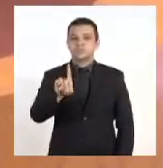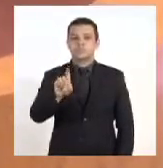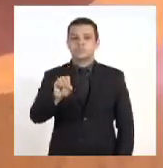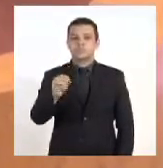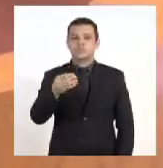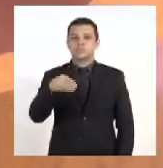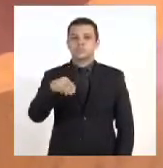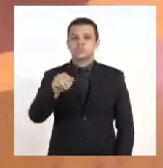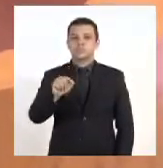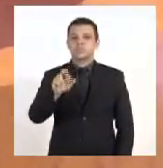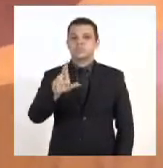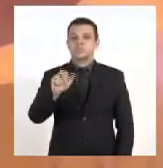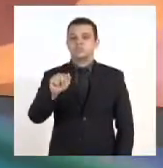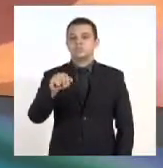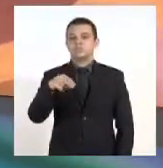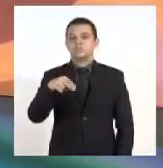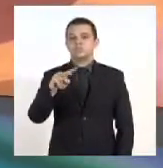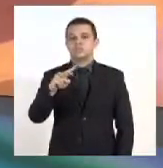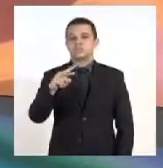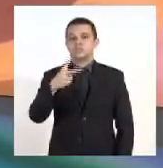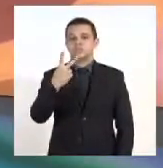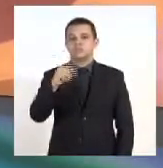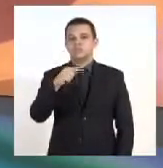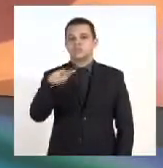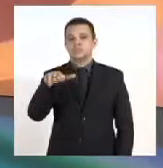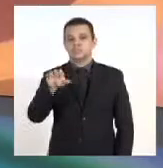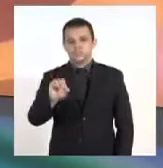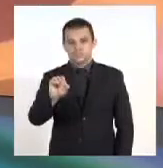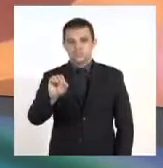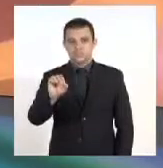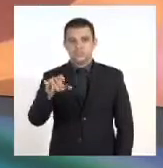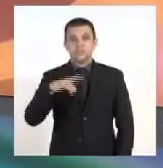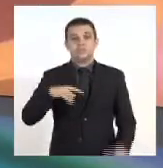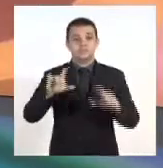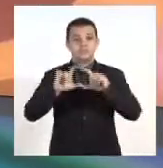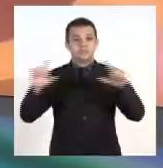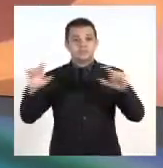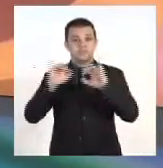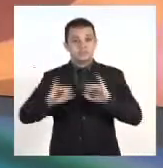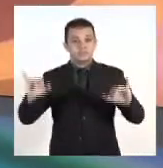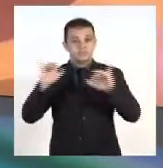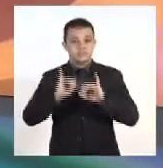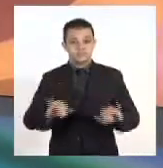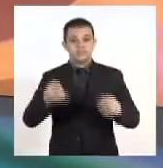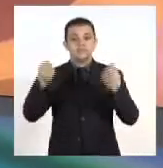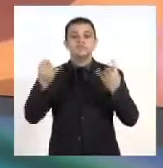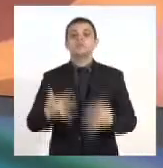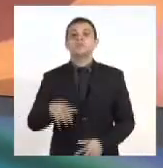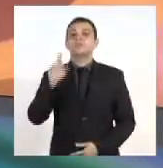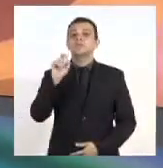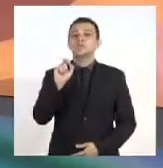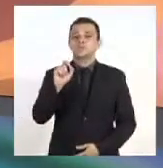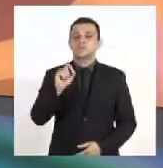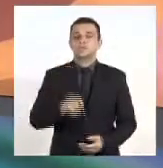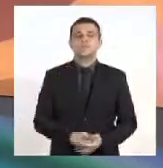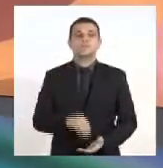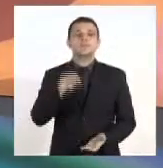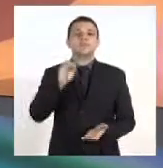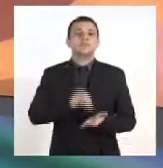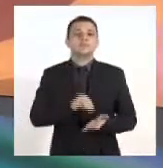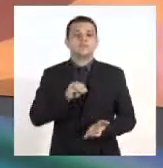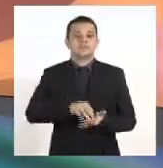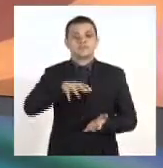Sobre a manchete que dizia falta de oxigênio pode ter